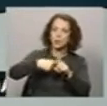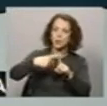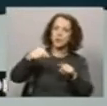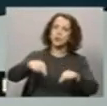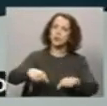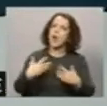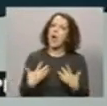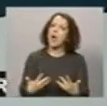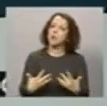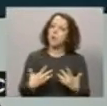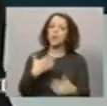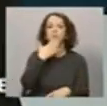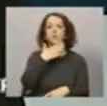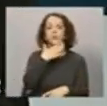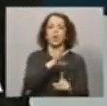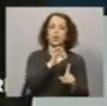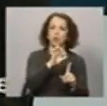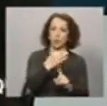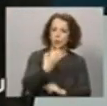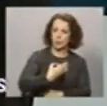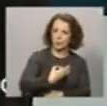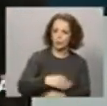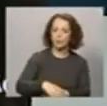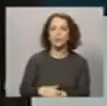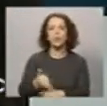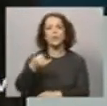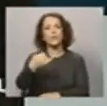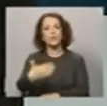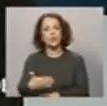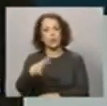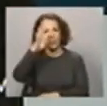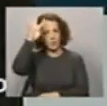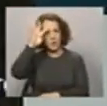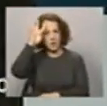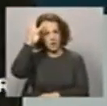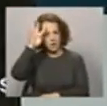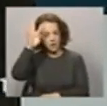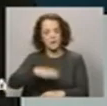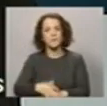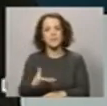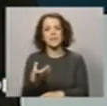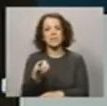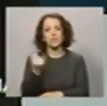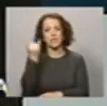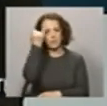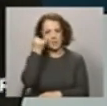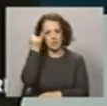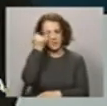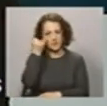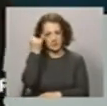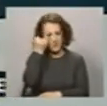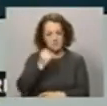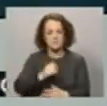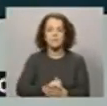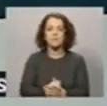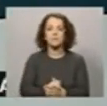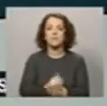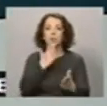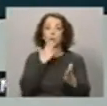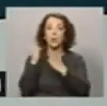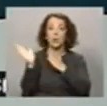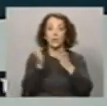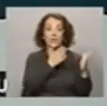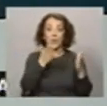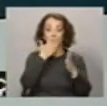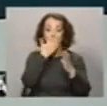para esta altura do ano: 18 graus no Porto, 21 graus em Braga, 19 em Bragança. O vento do